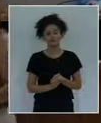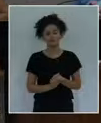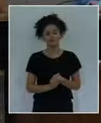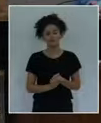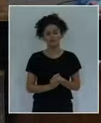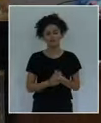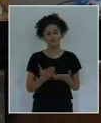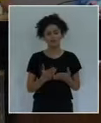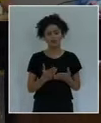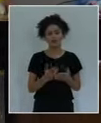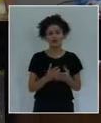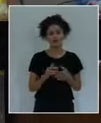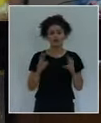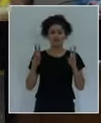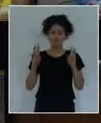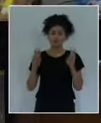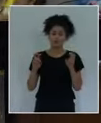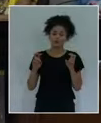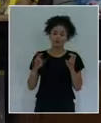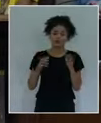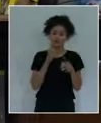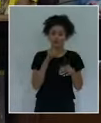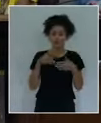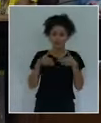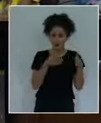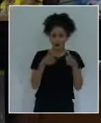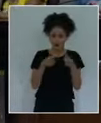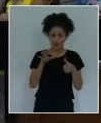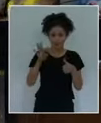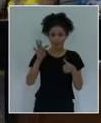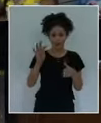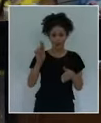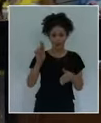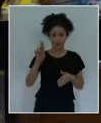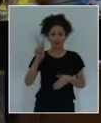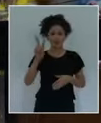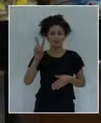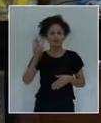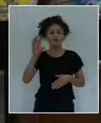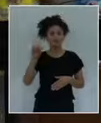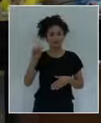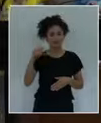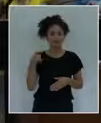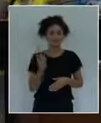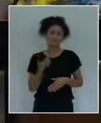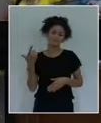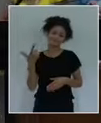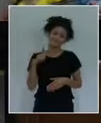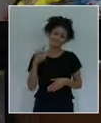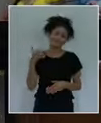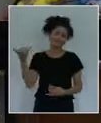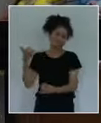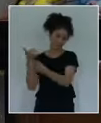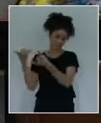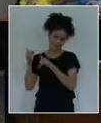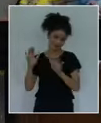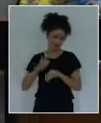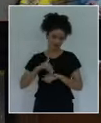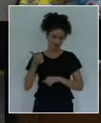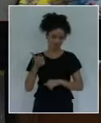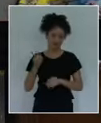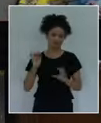Mas, referente ao Rio Turvo, a gente não tem essa informação, a gente só tem informação depois que chega mesmo na bacia ali da